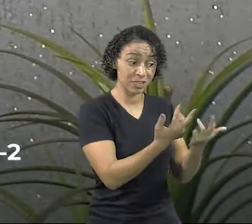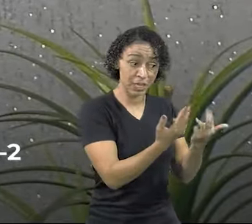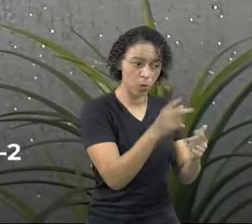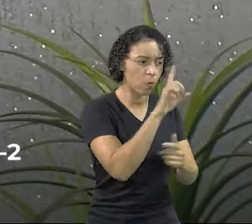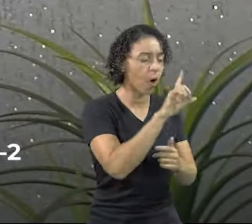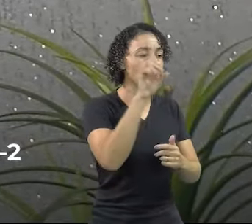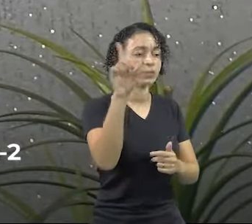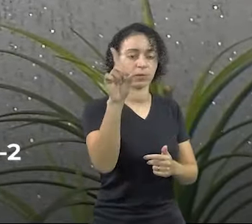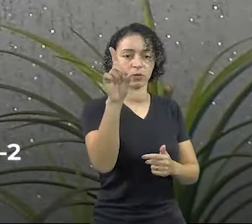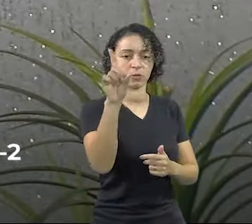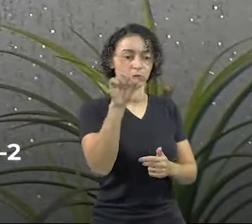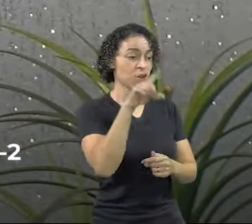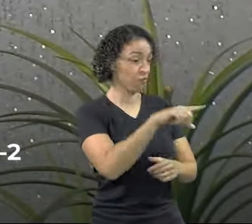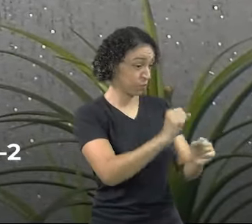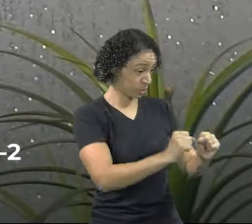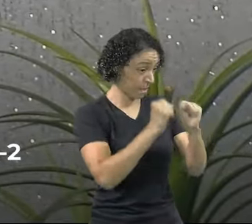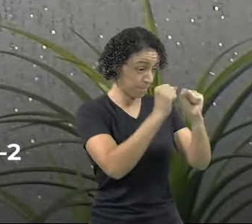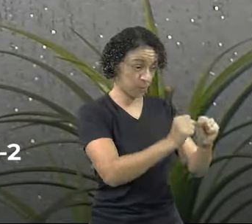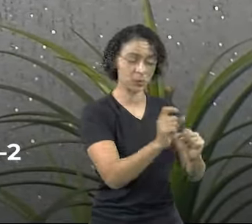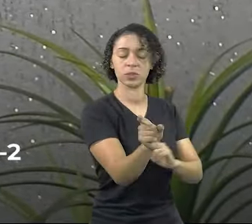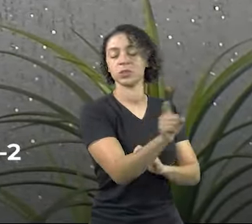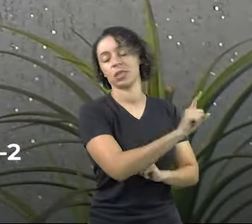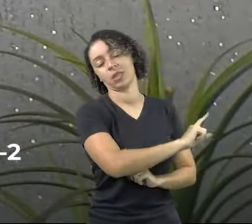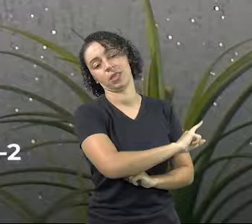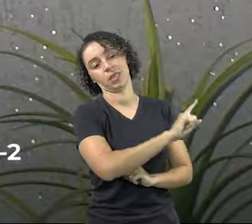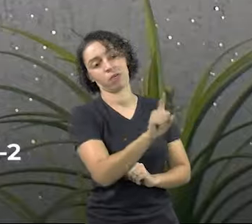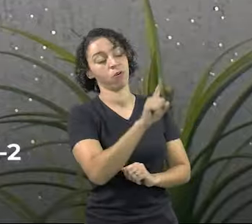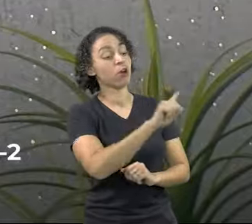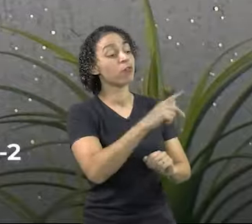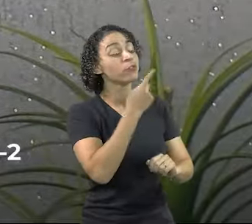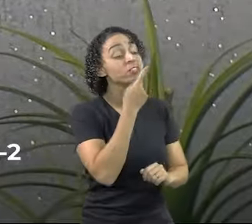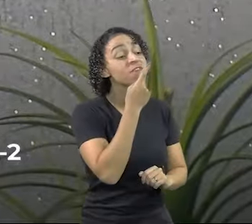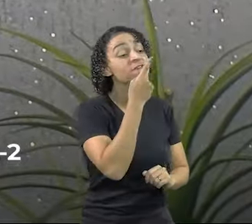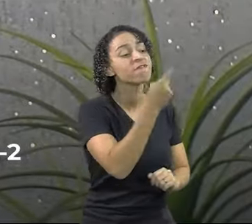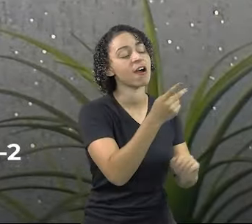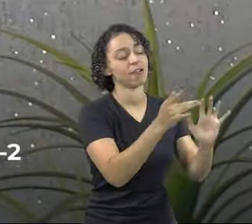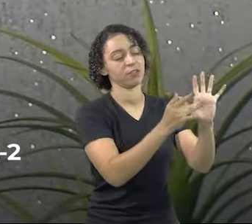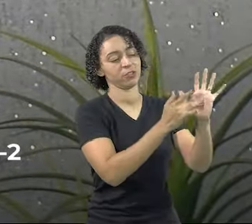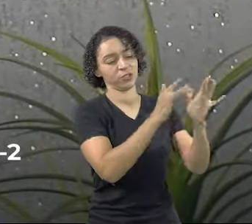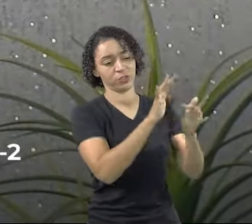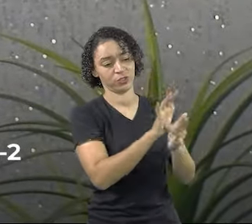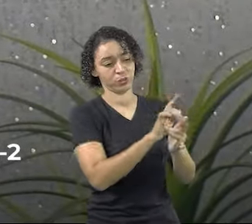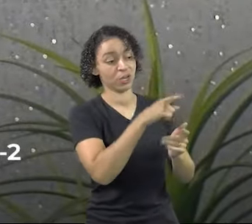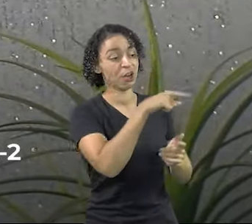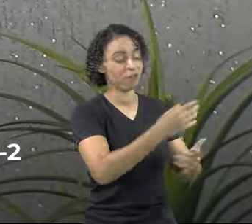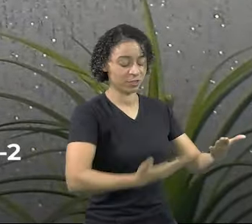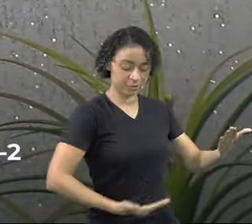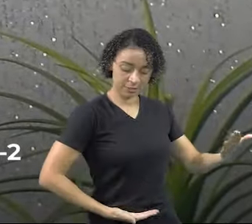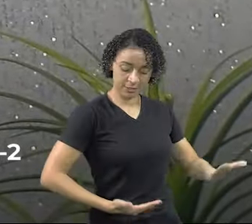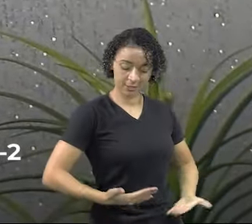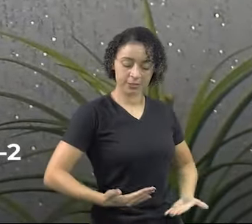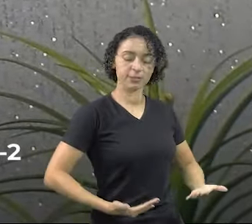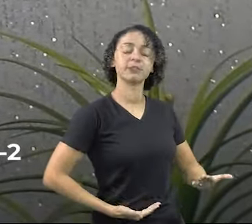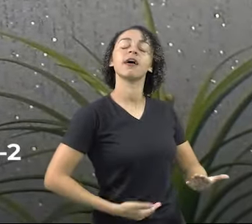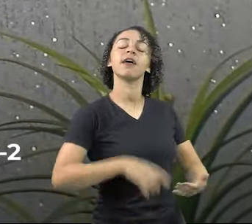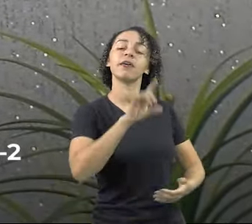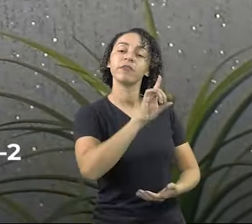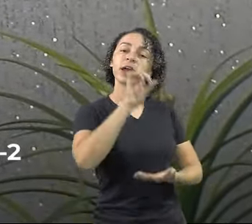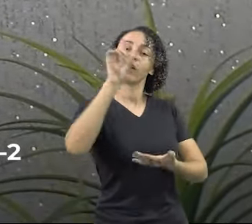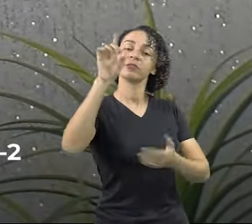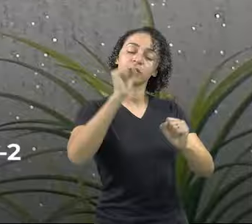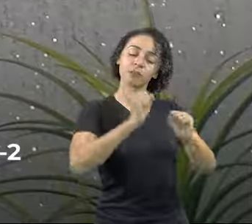Deus você não é o poderoso você fala do Poderoso Você serve ao Deus todo